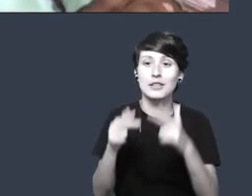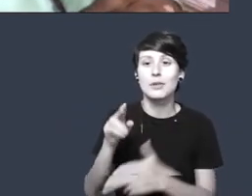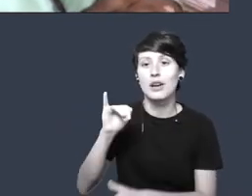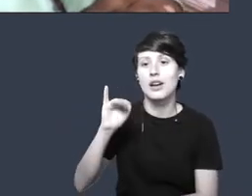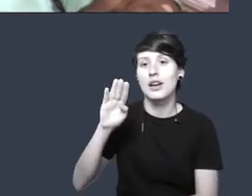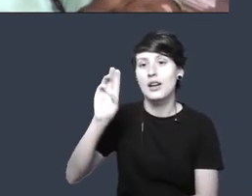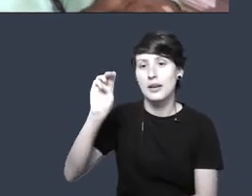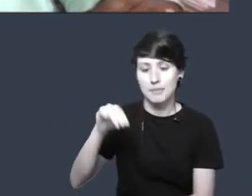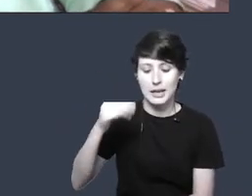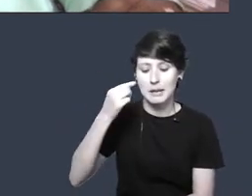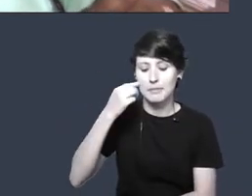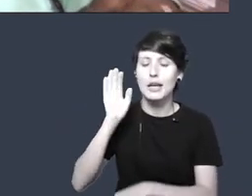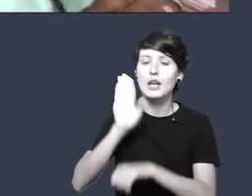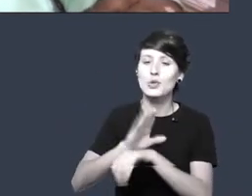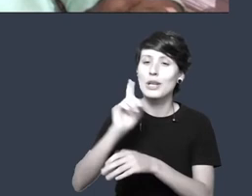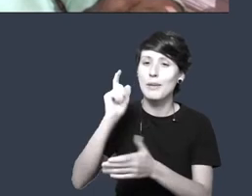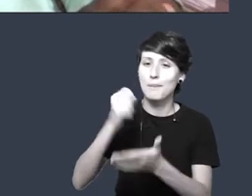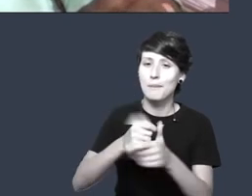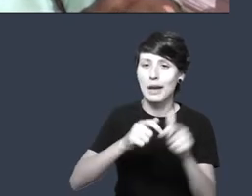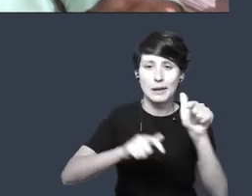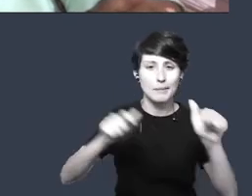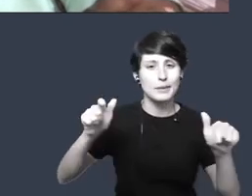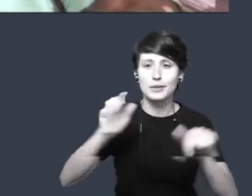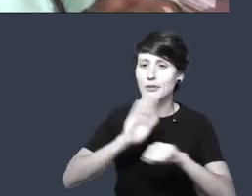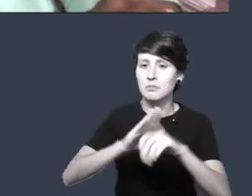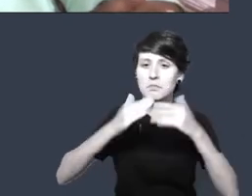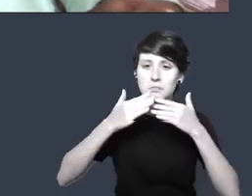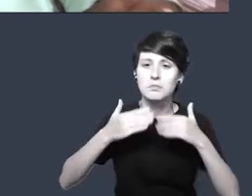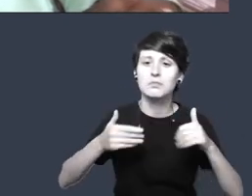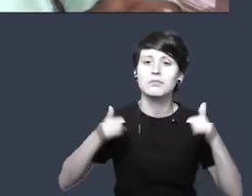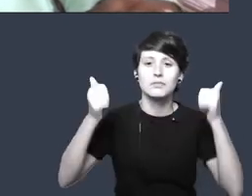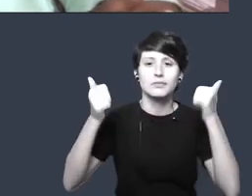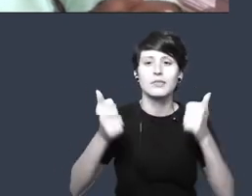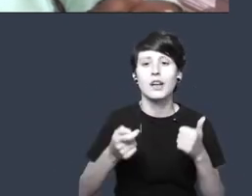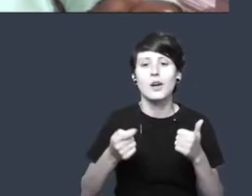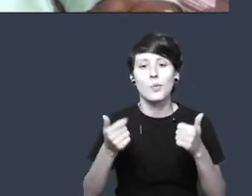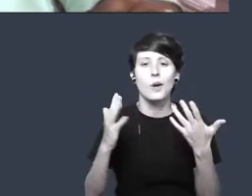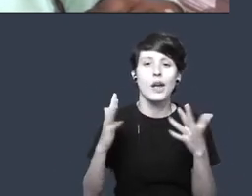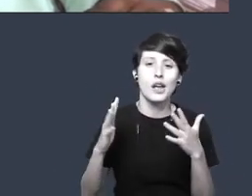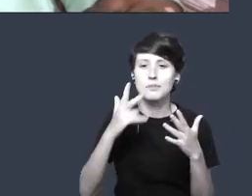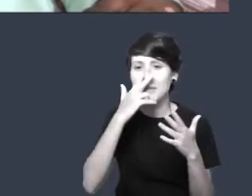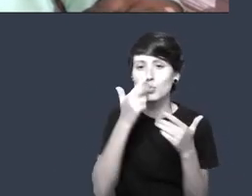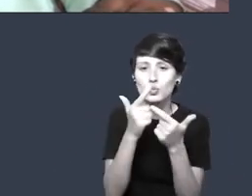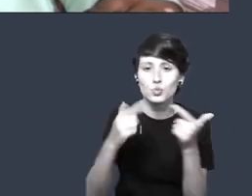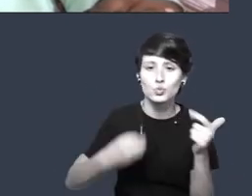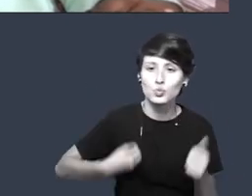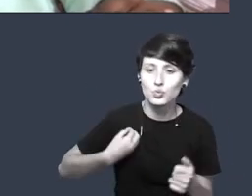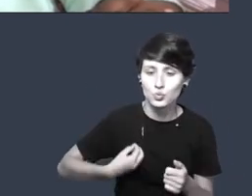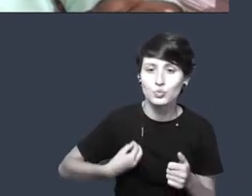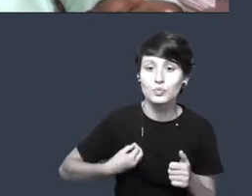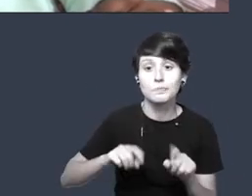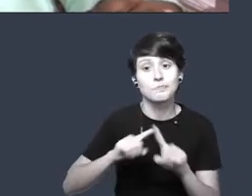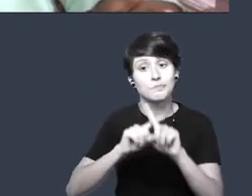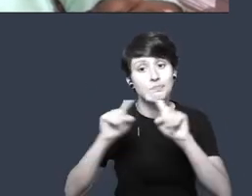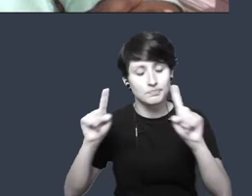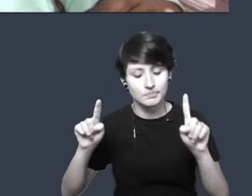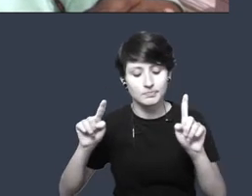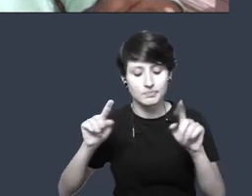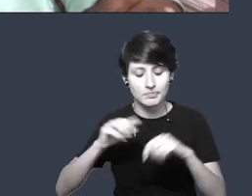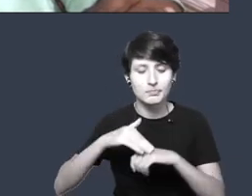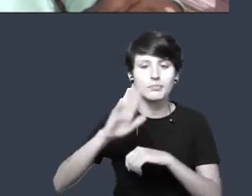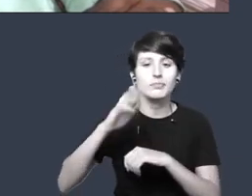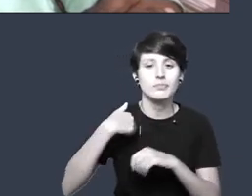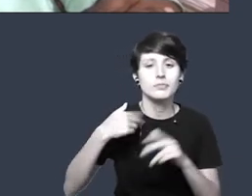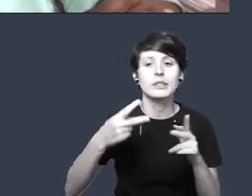para ficarem contribuindo para projetos o tempo inteiro, uma coisa assim quase que inexistente. Mas mais e mais a gente vê